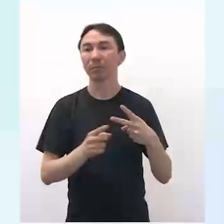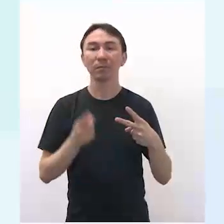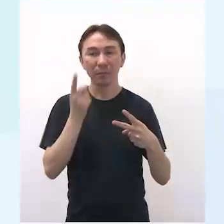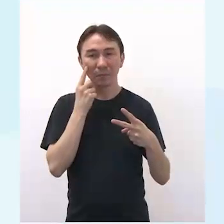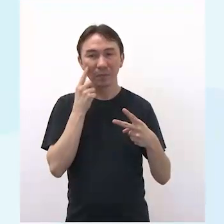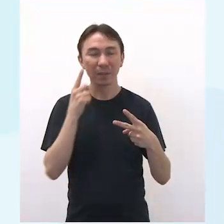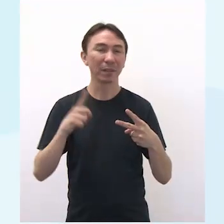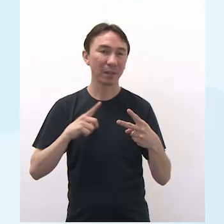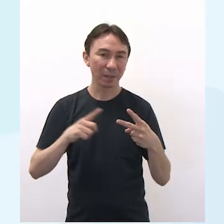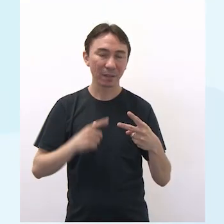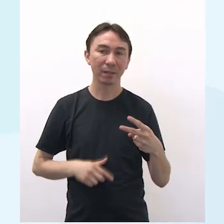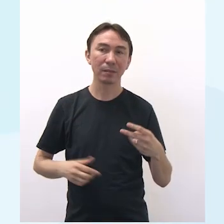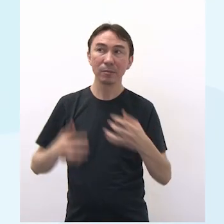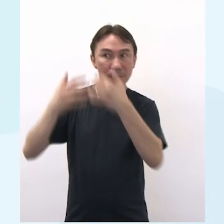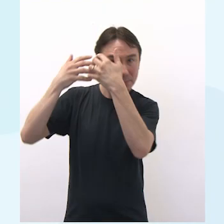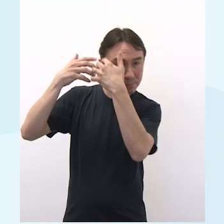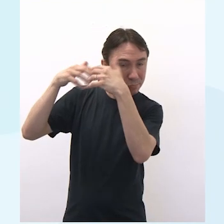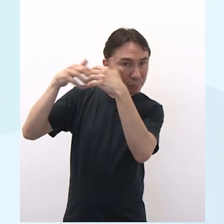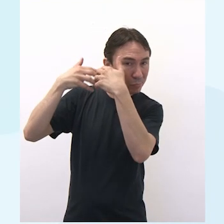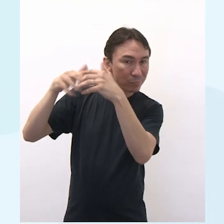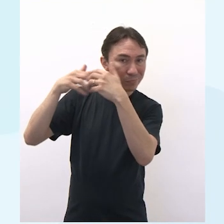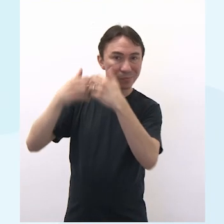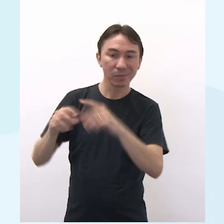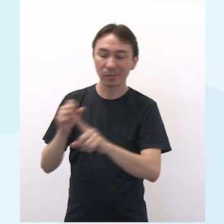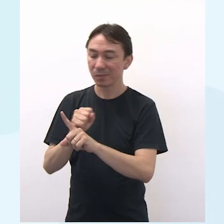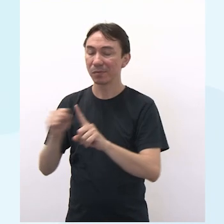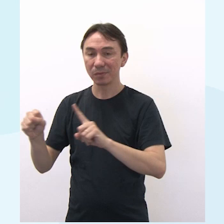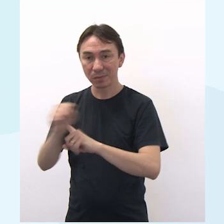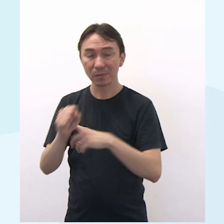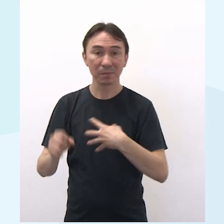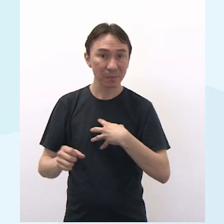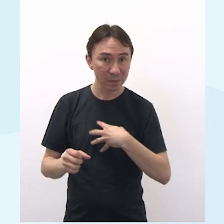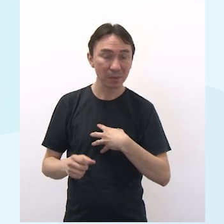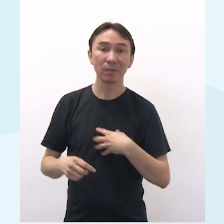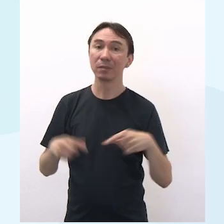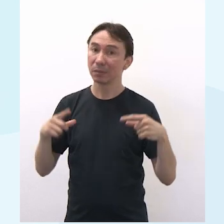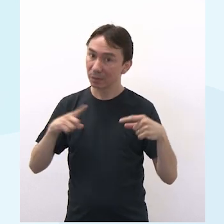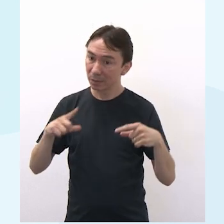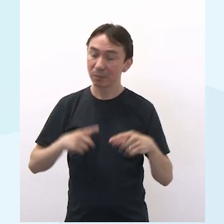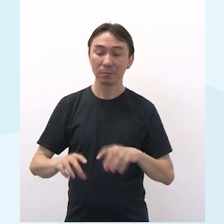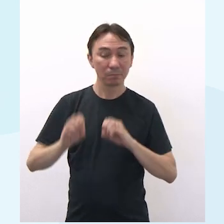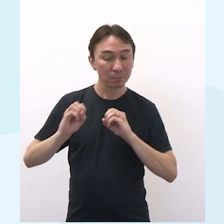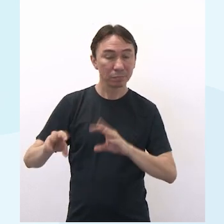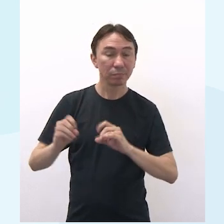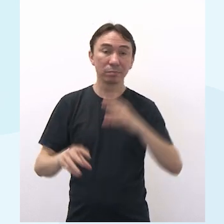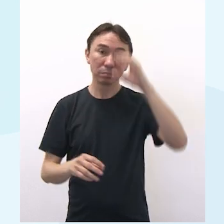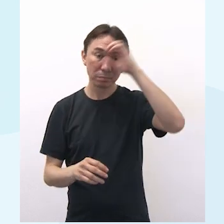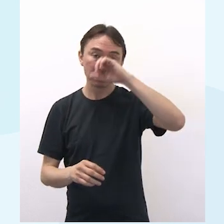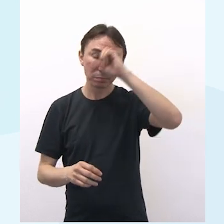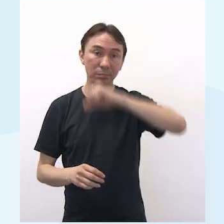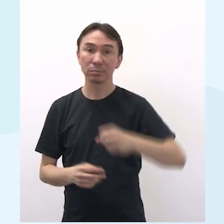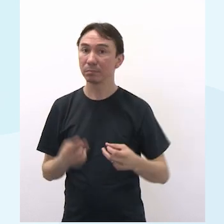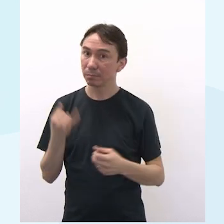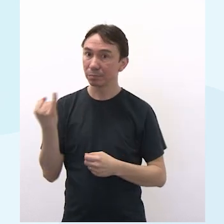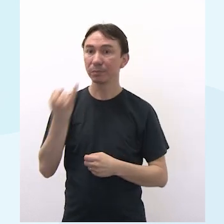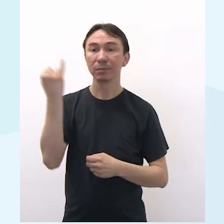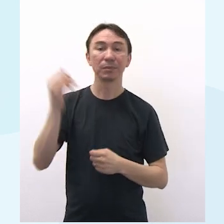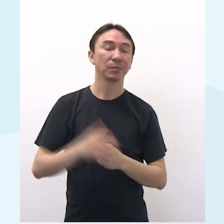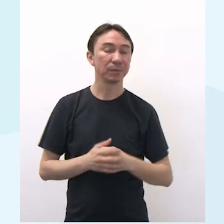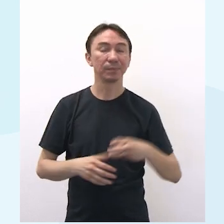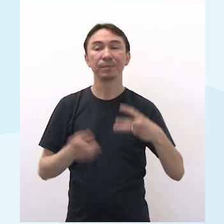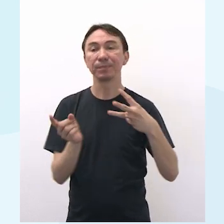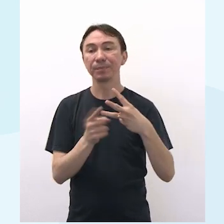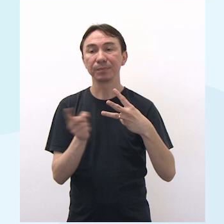e socioemocional no processo de ensino e aprendizagem. Construir processos didático-pedagógicos